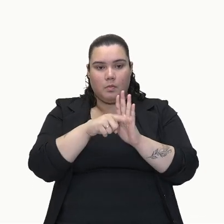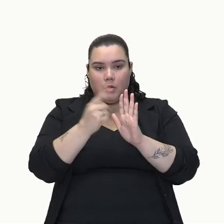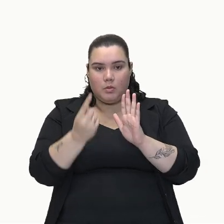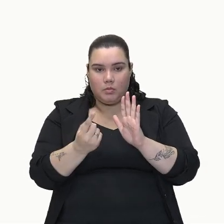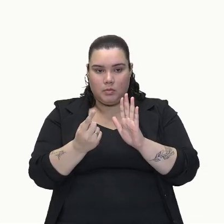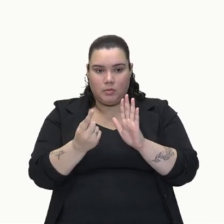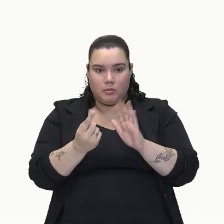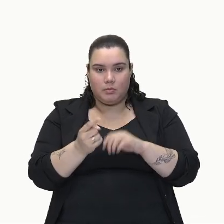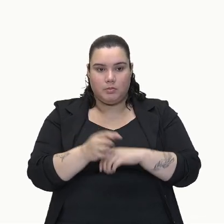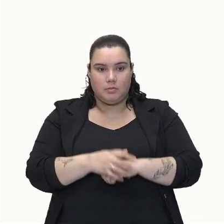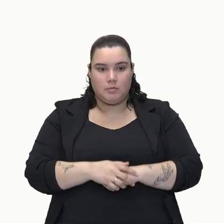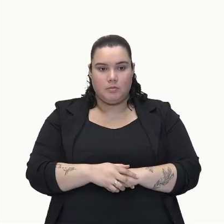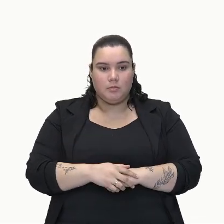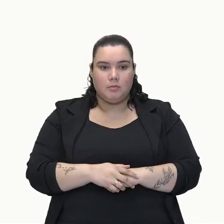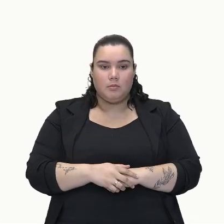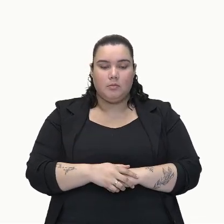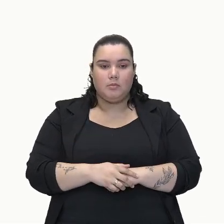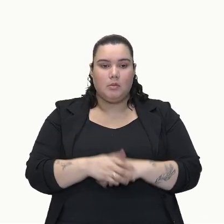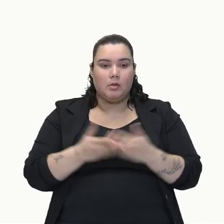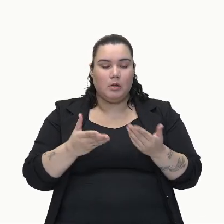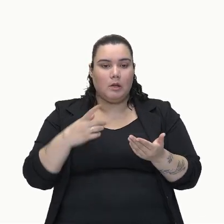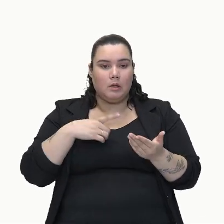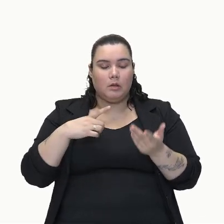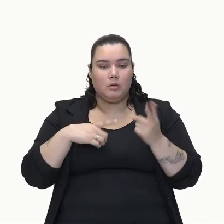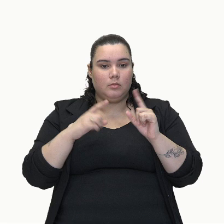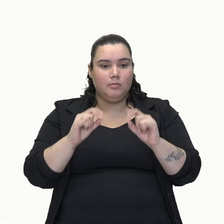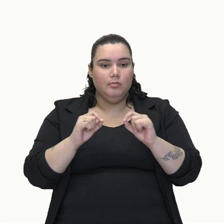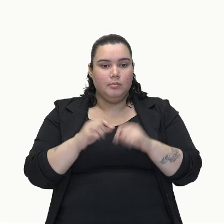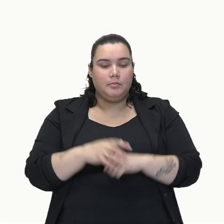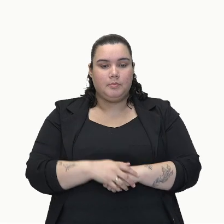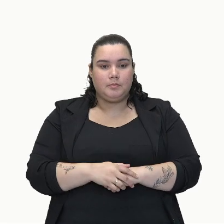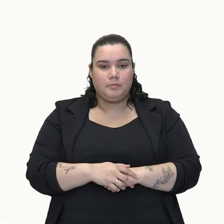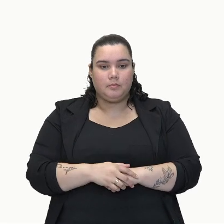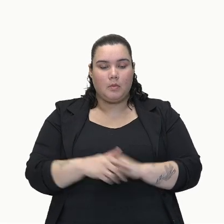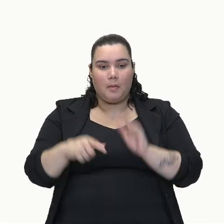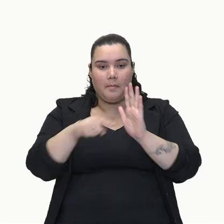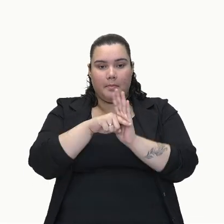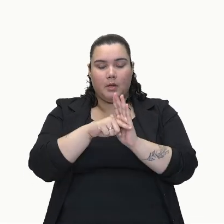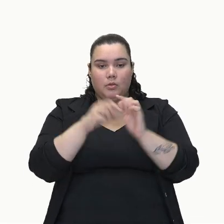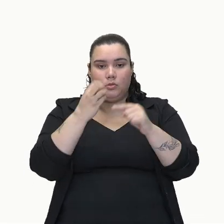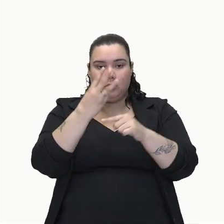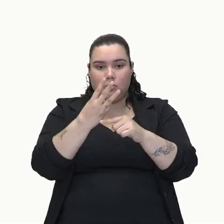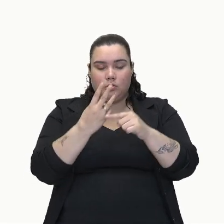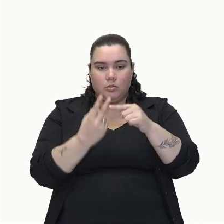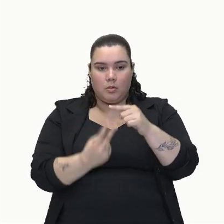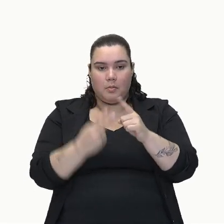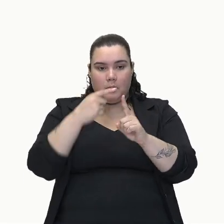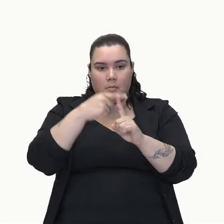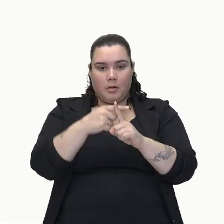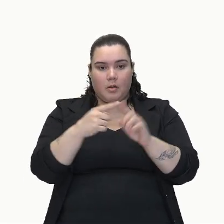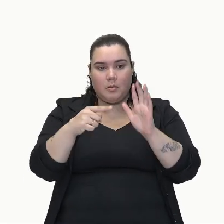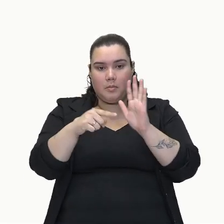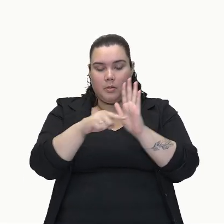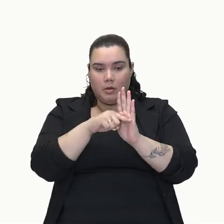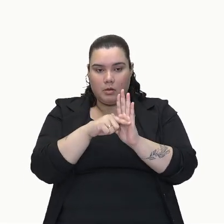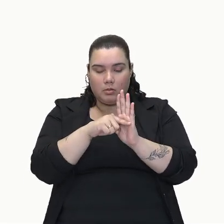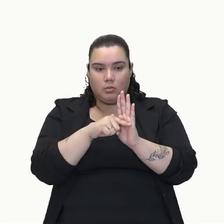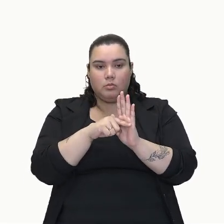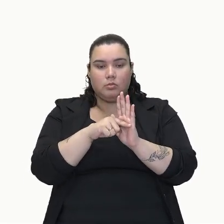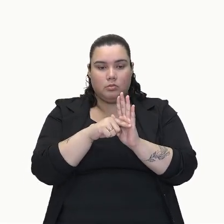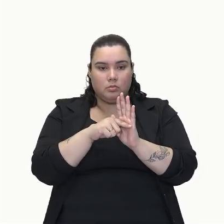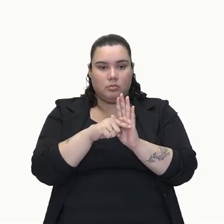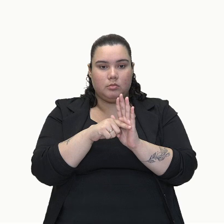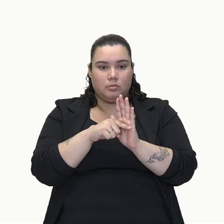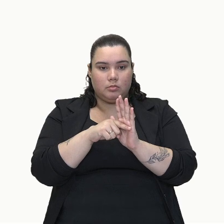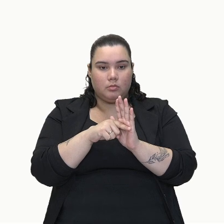1. Então, nós vamos ter menos 3 sobre 2, mais ou menos a